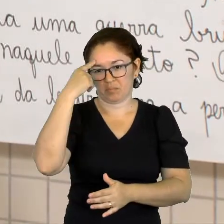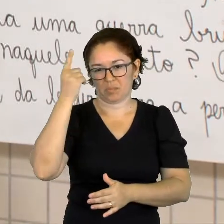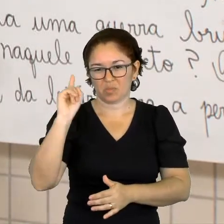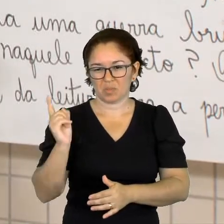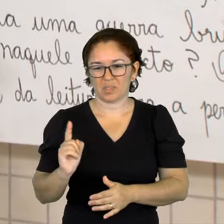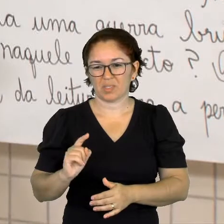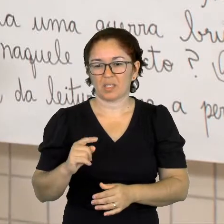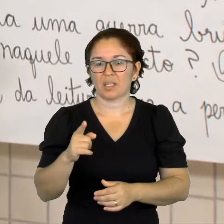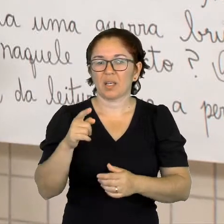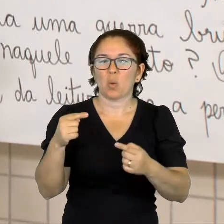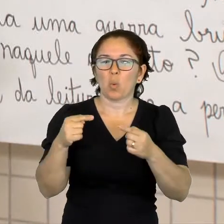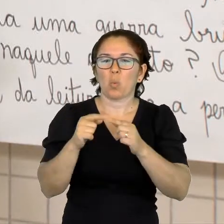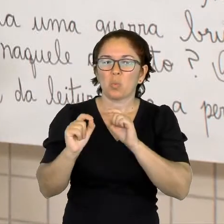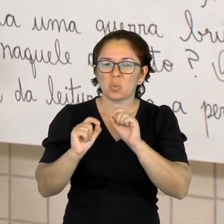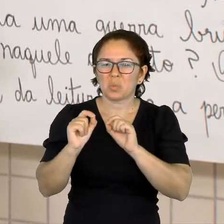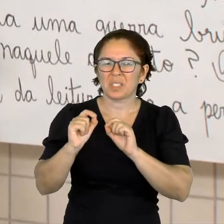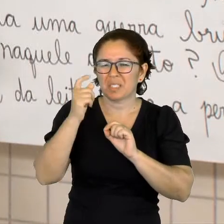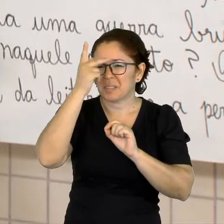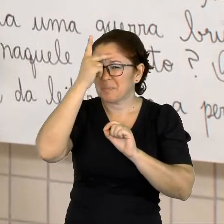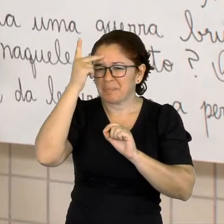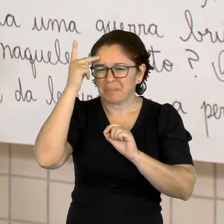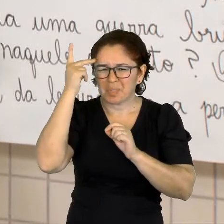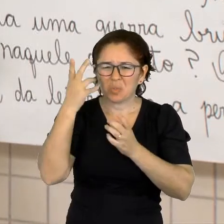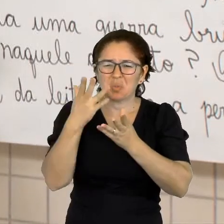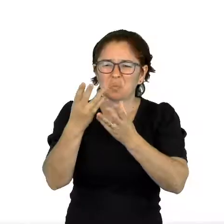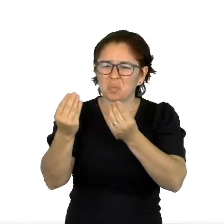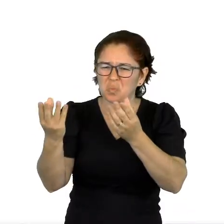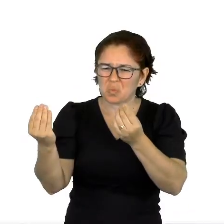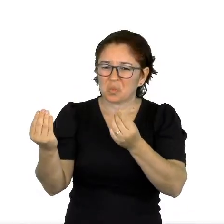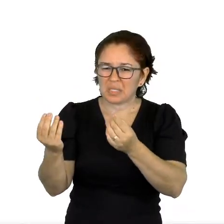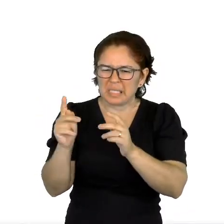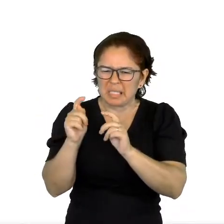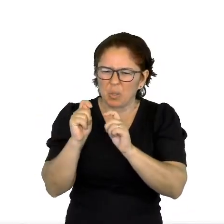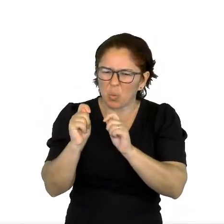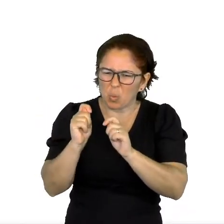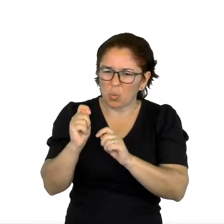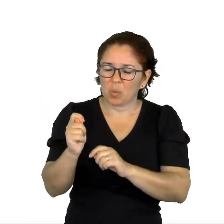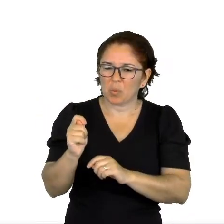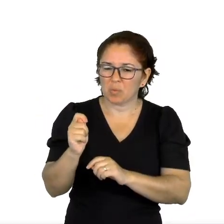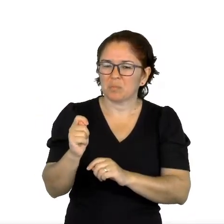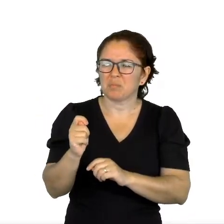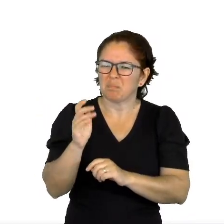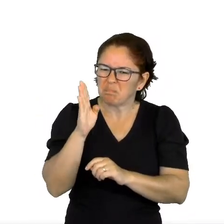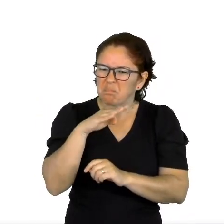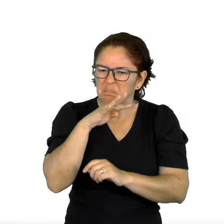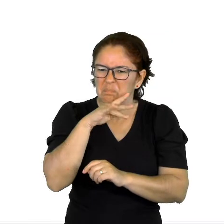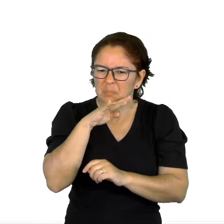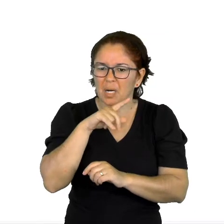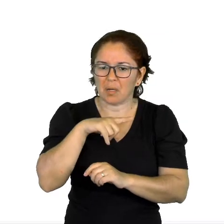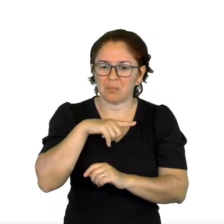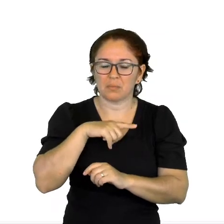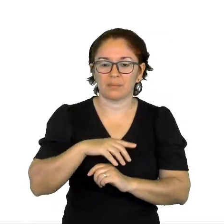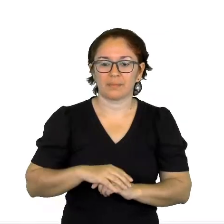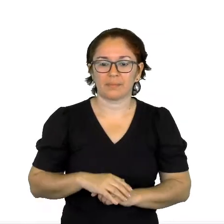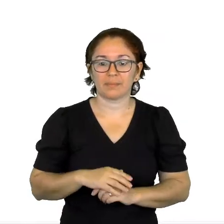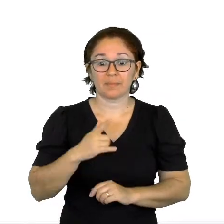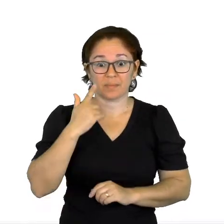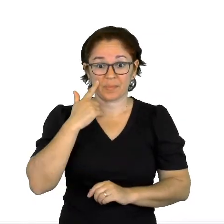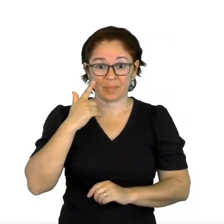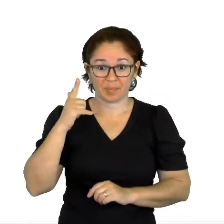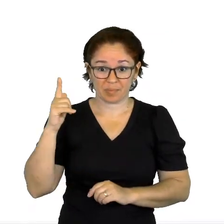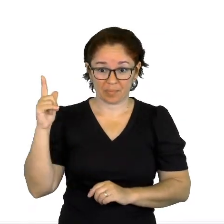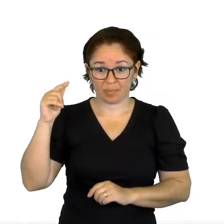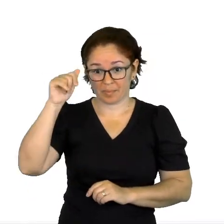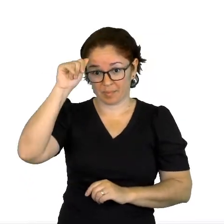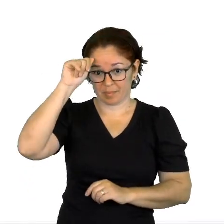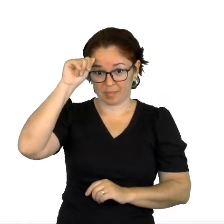Esse aqui é o autor, esse é o Marcos Zusak, que eu mostrei na aula anterior. E aí a gente tem o título do livro, La